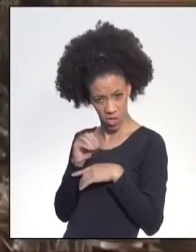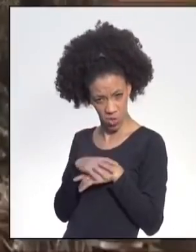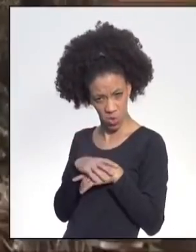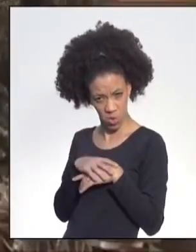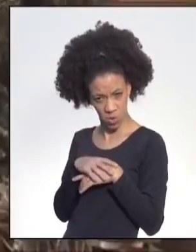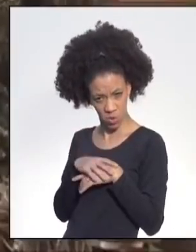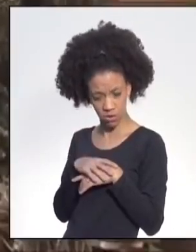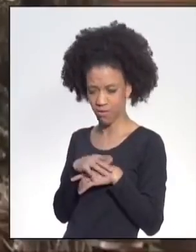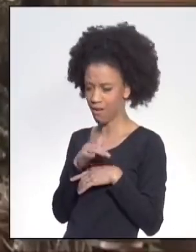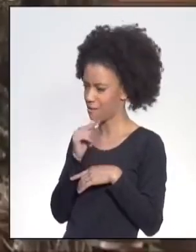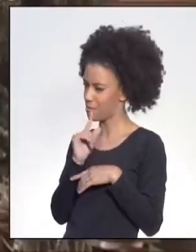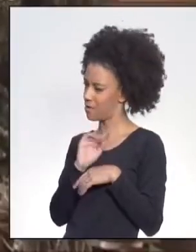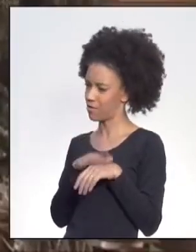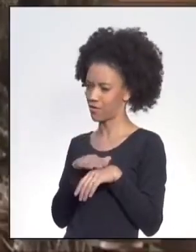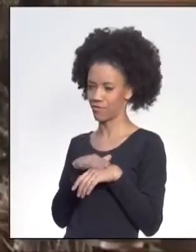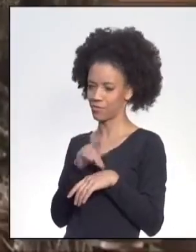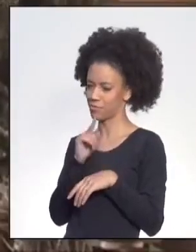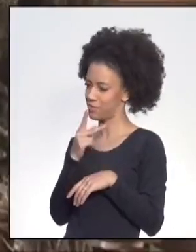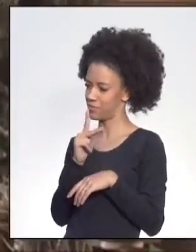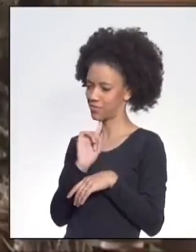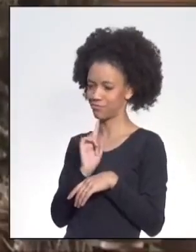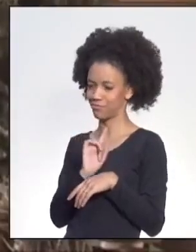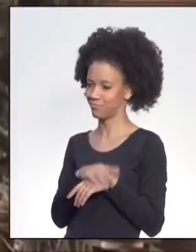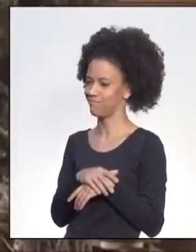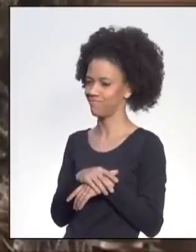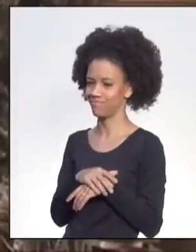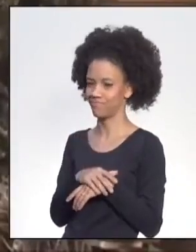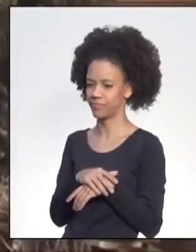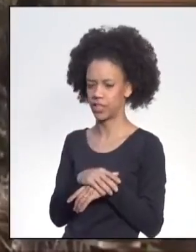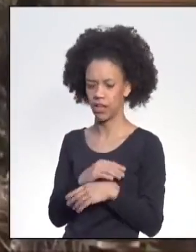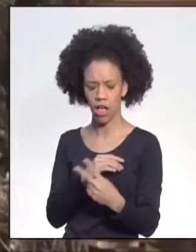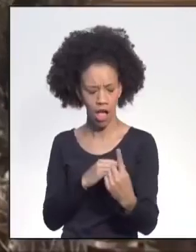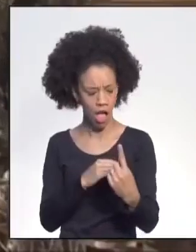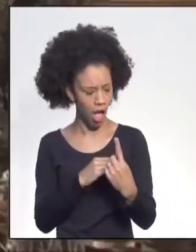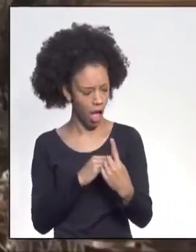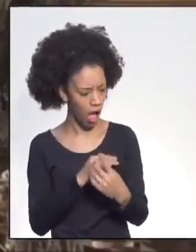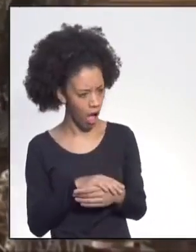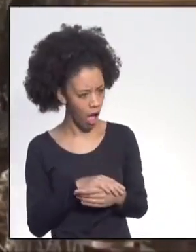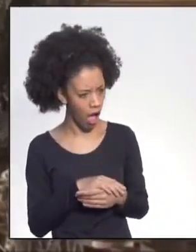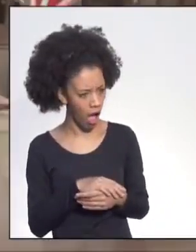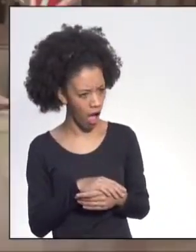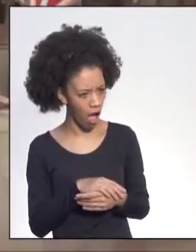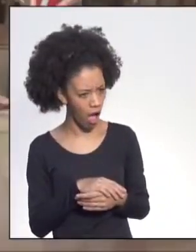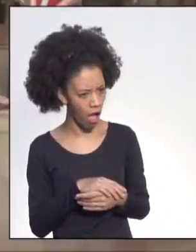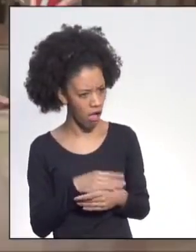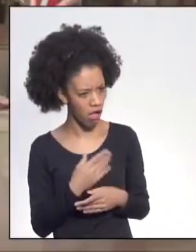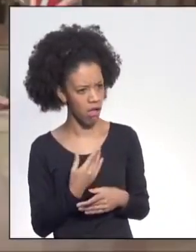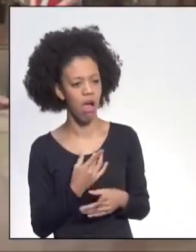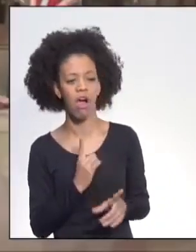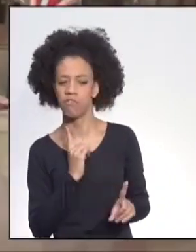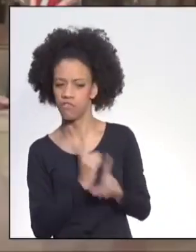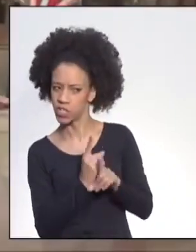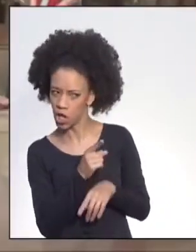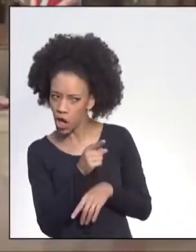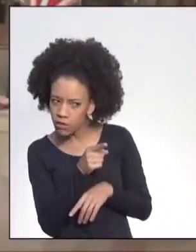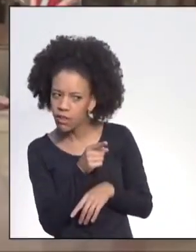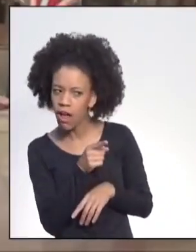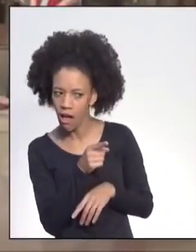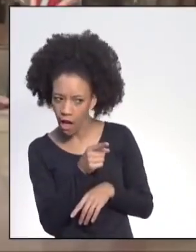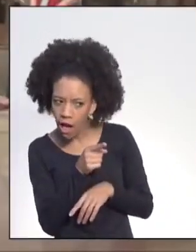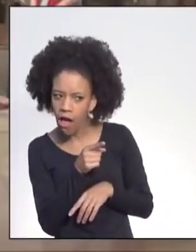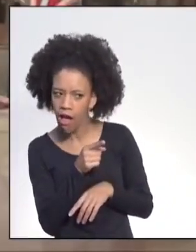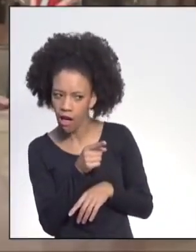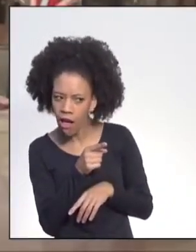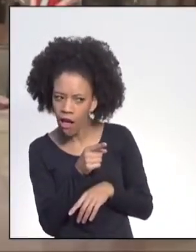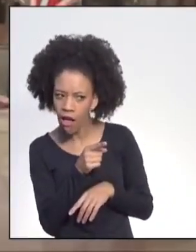pour le A paradis. minha água não é feita para o paraíso. Le paradis lui répond, E o paraíso respondeu: on se rencontrera. a gente vai se encontrar. Tu ne sais pas que tout le